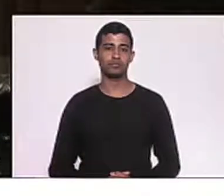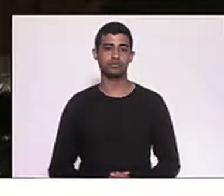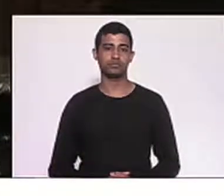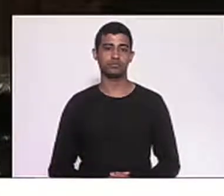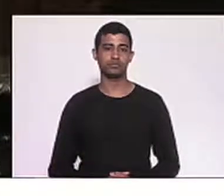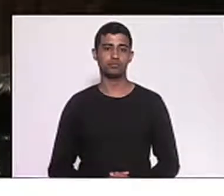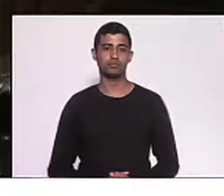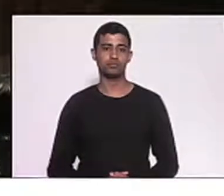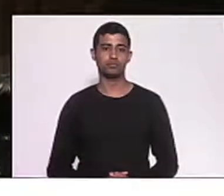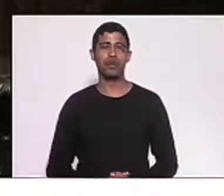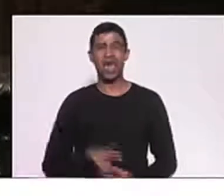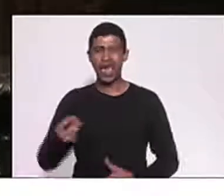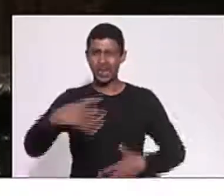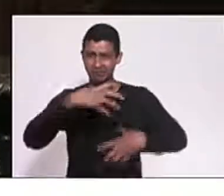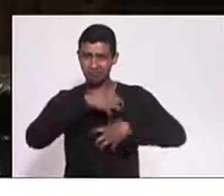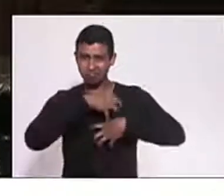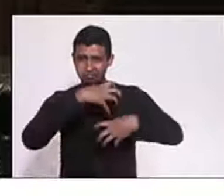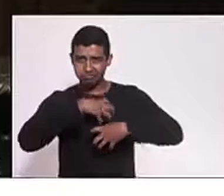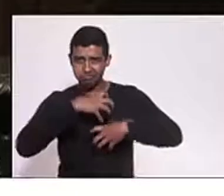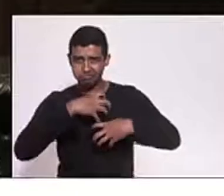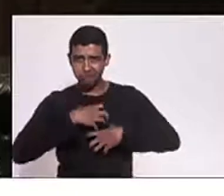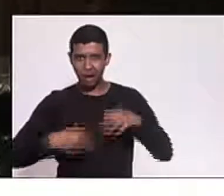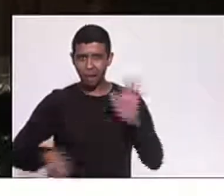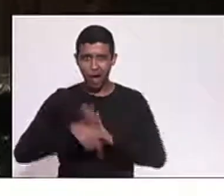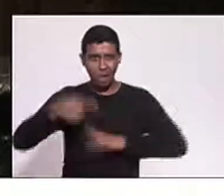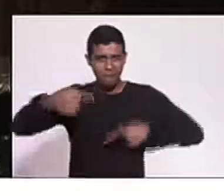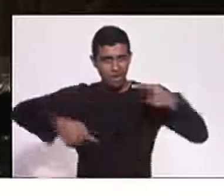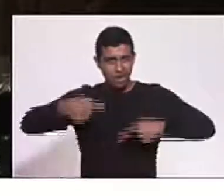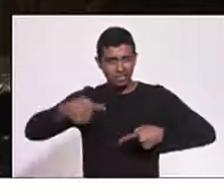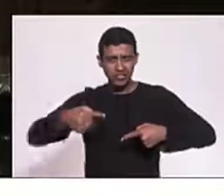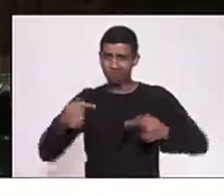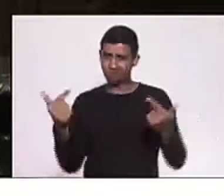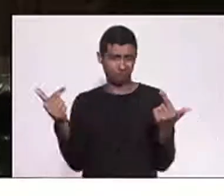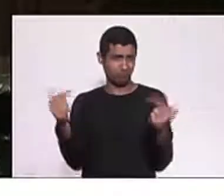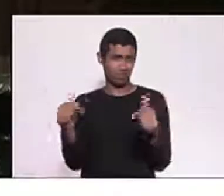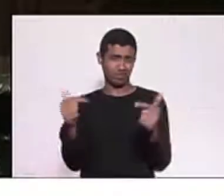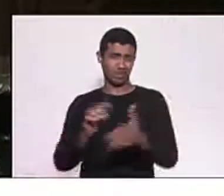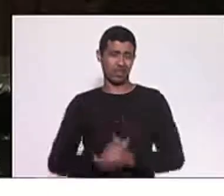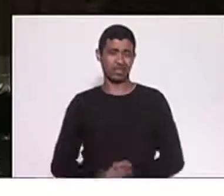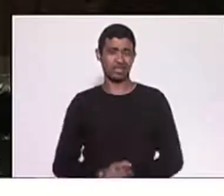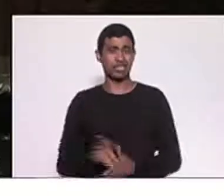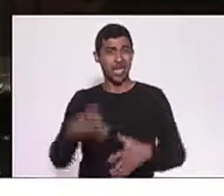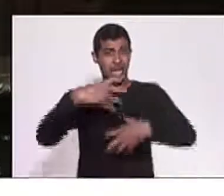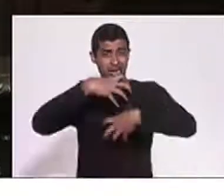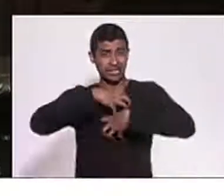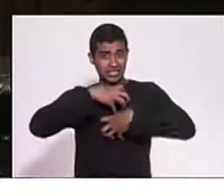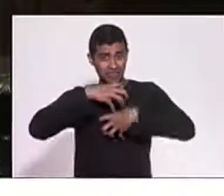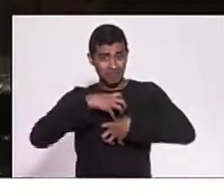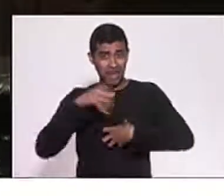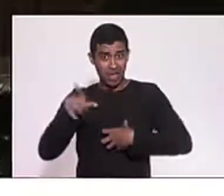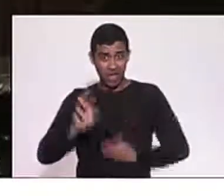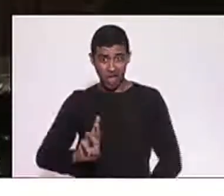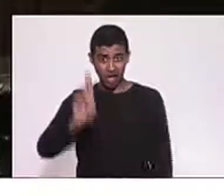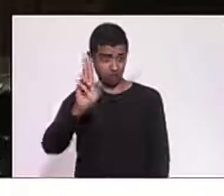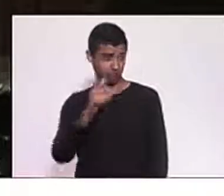a sensibilidade política e a sensibilidade de